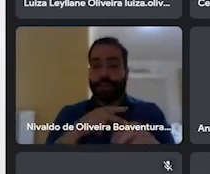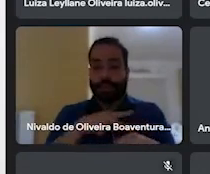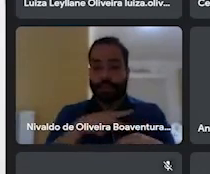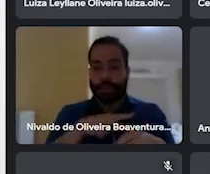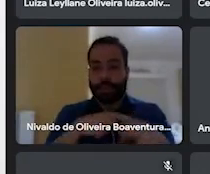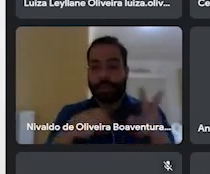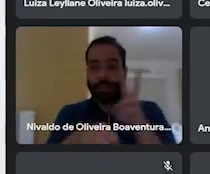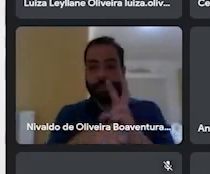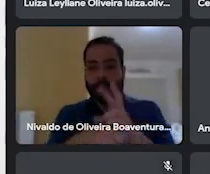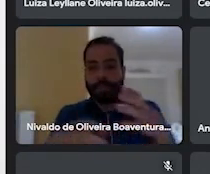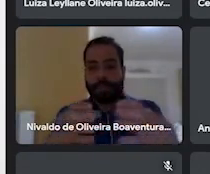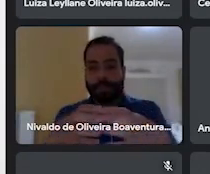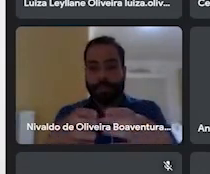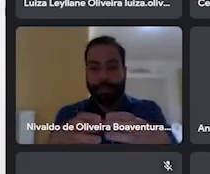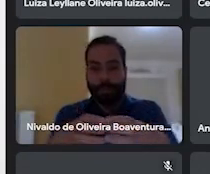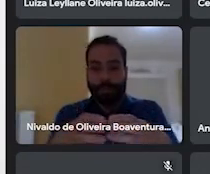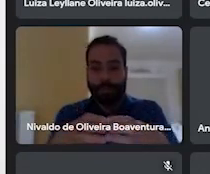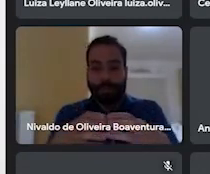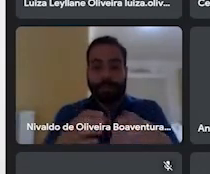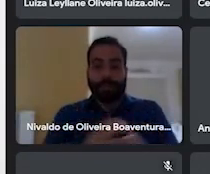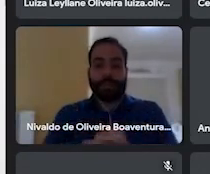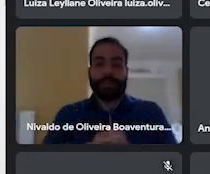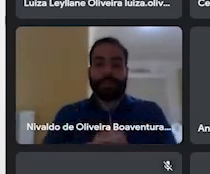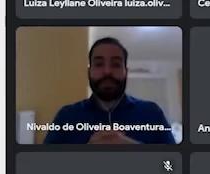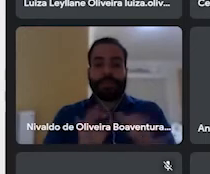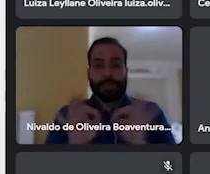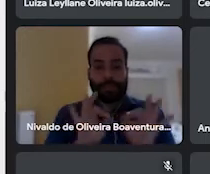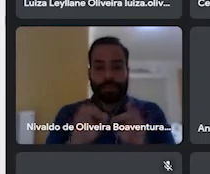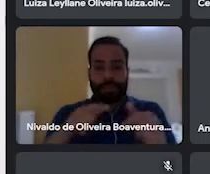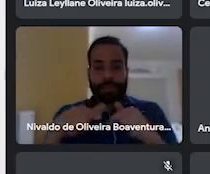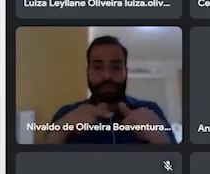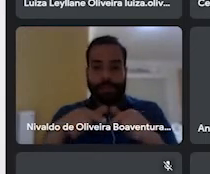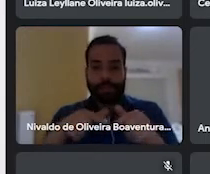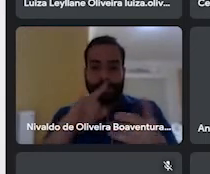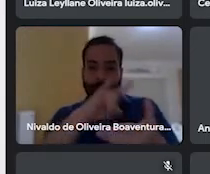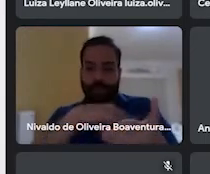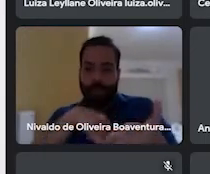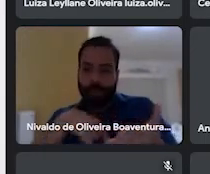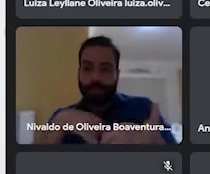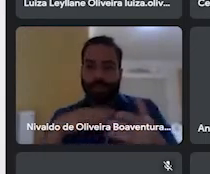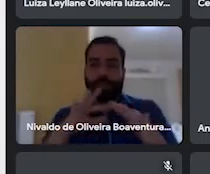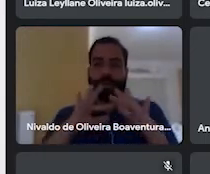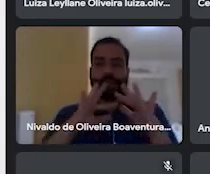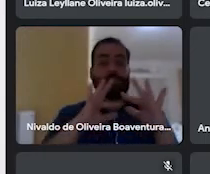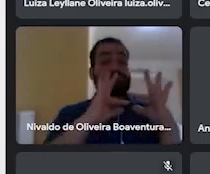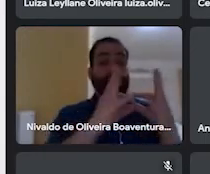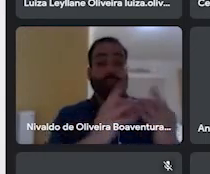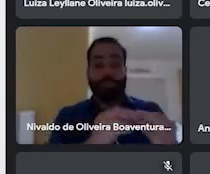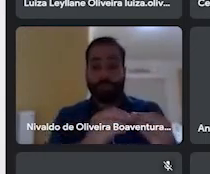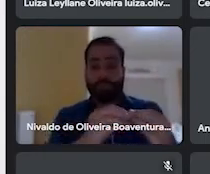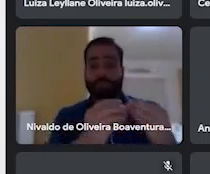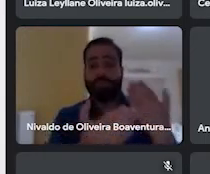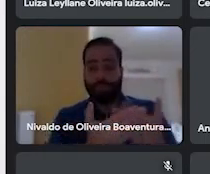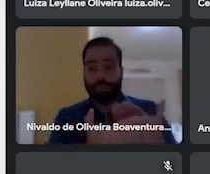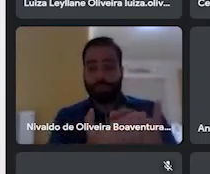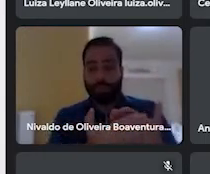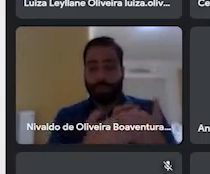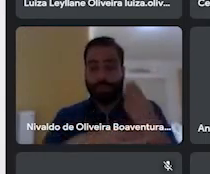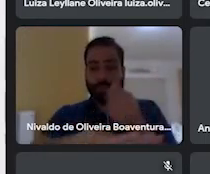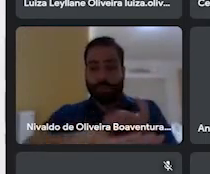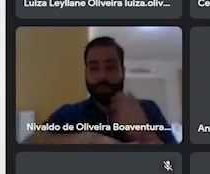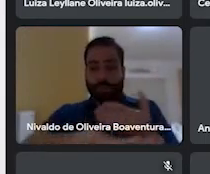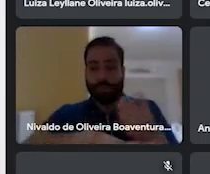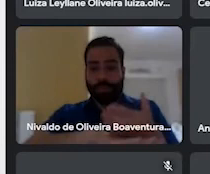documentações de instalações elétricas. Então, tudo isso a gente vai ver no